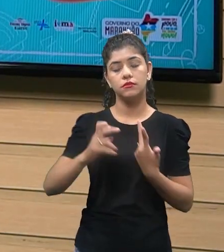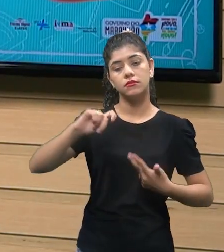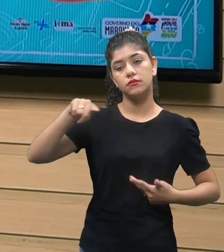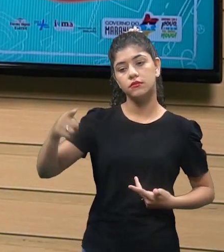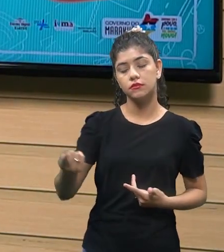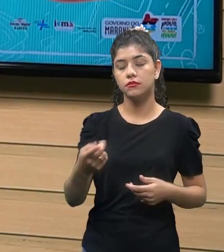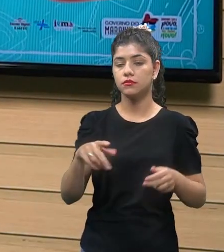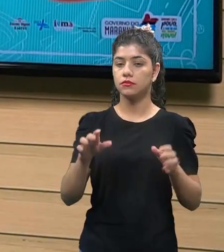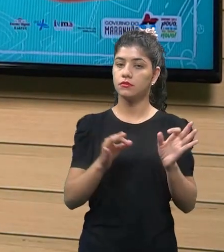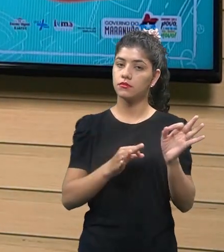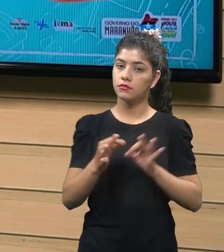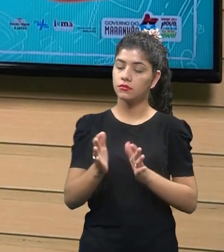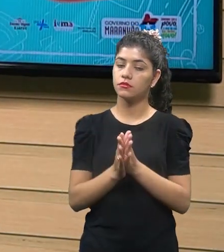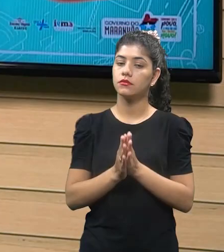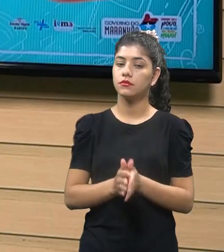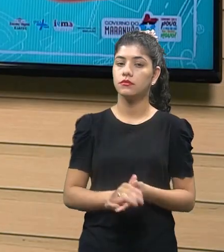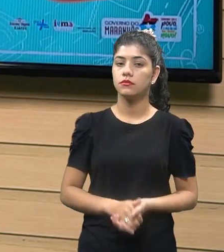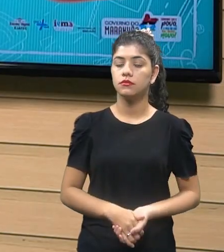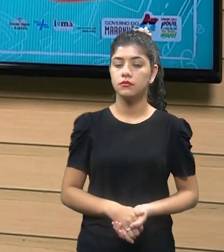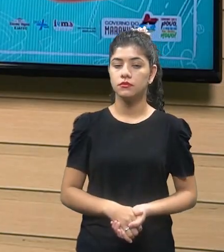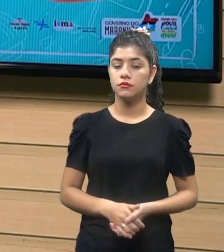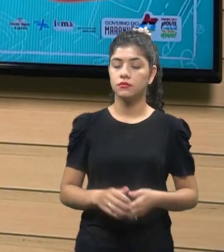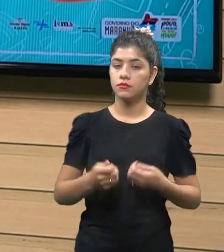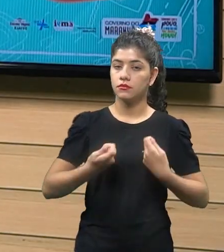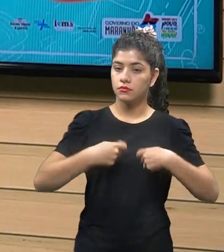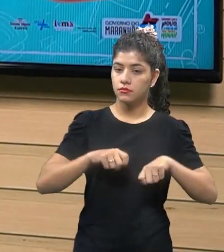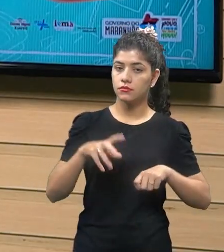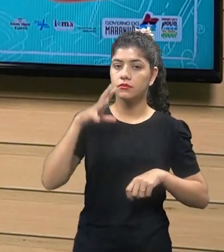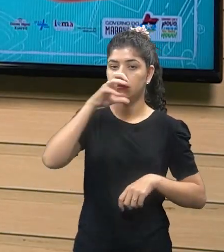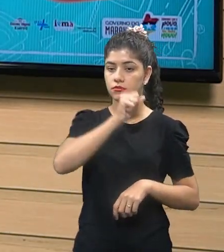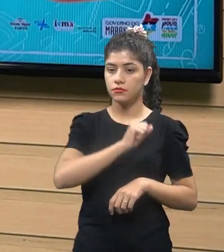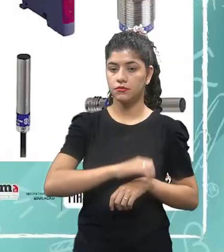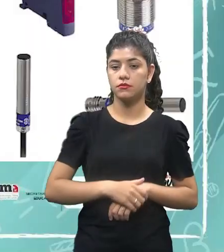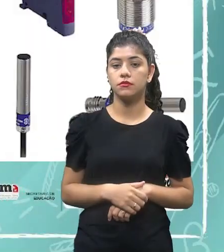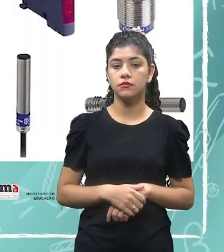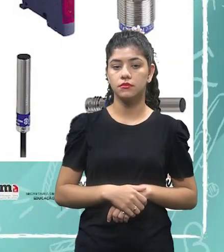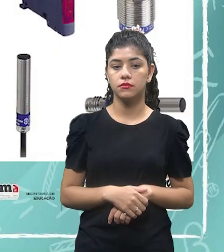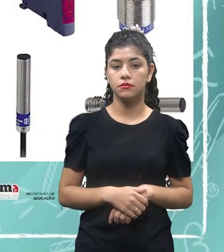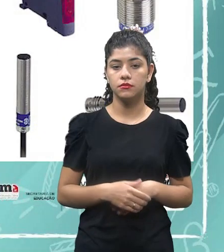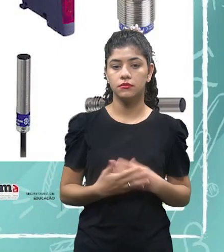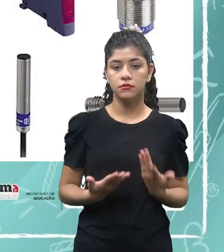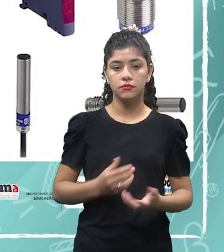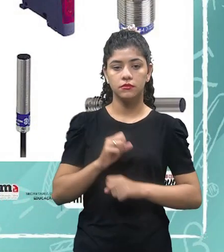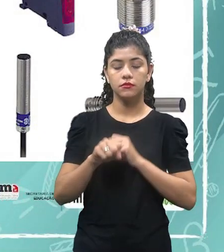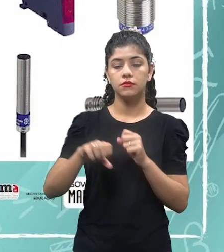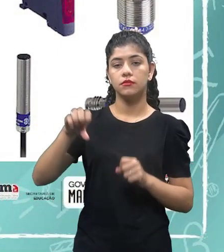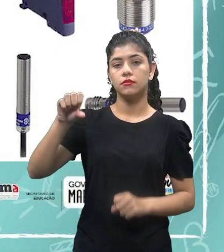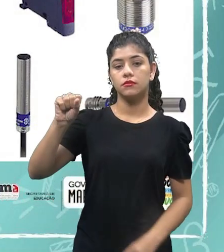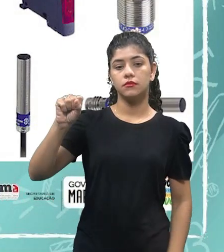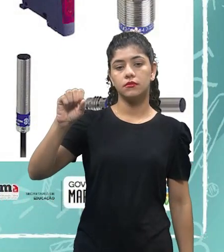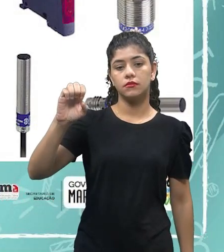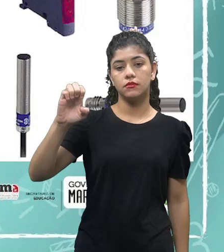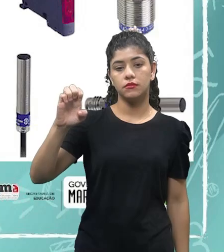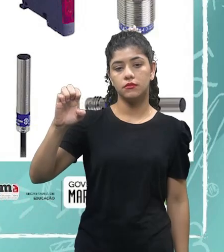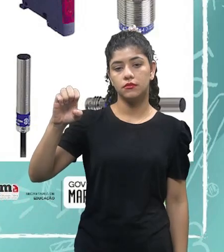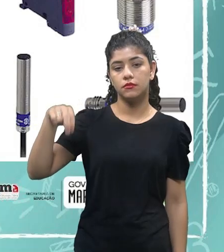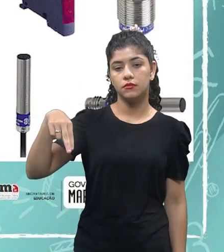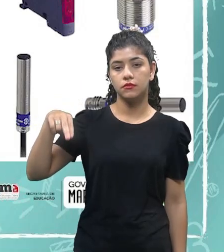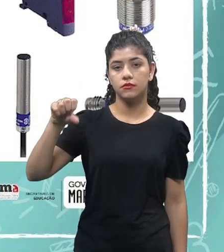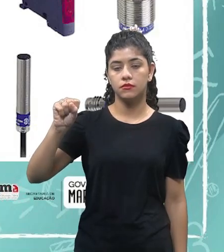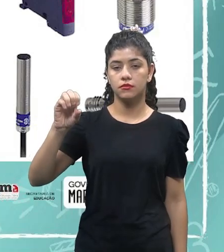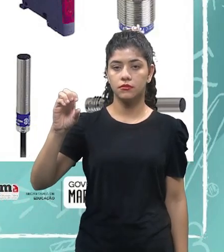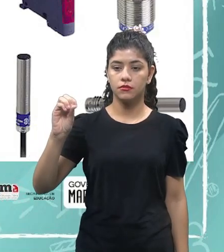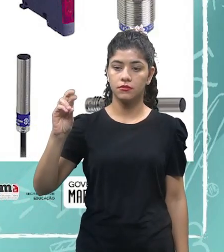atividades que estejam relacionadas com precisão e eficácia. O que é um sensor?